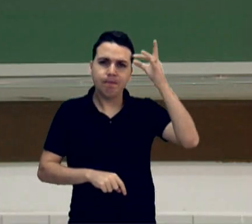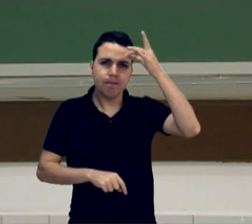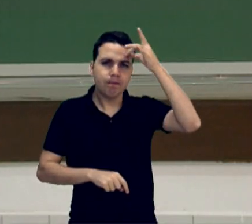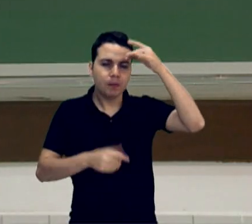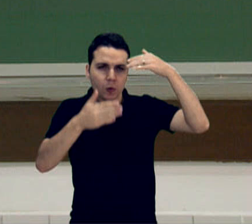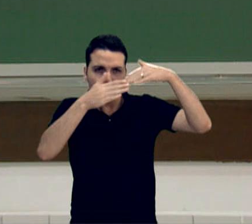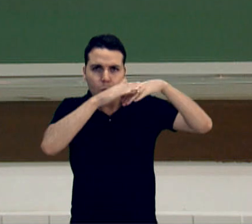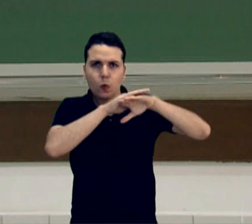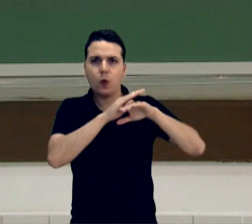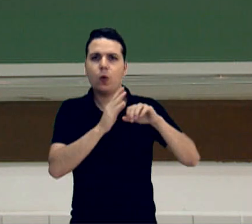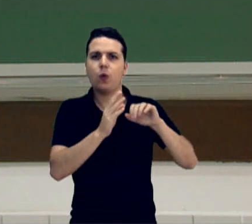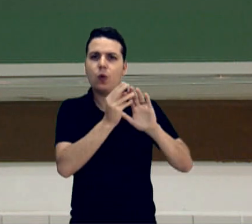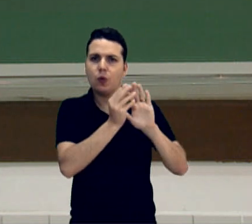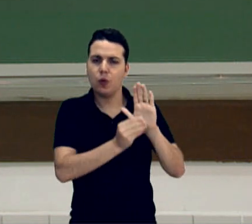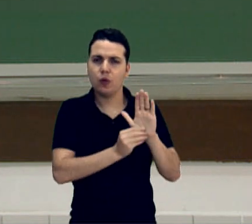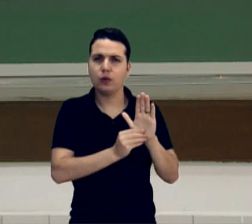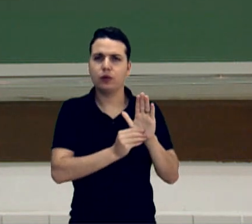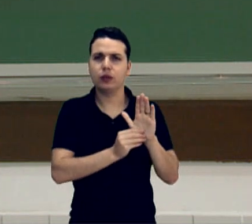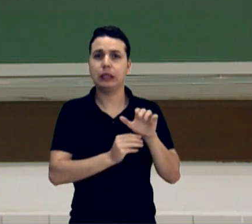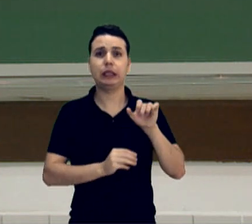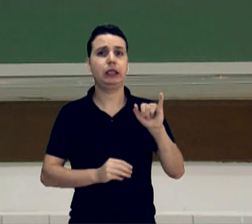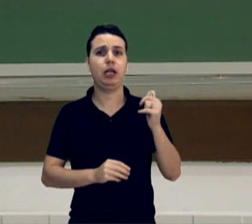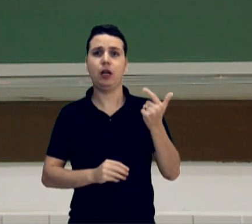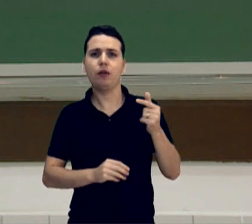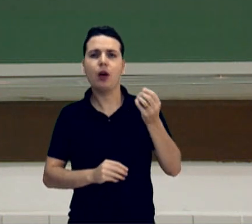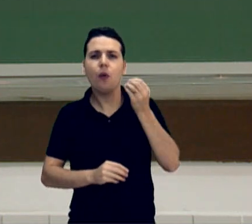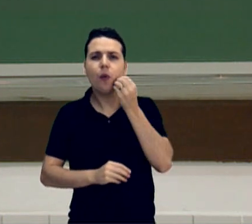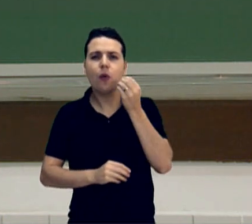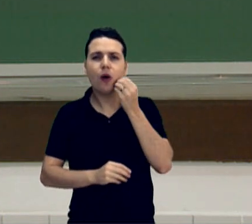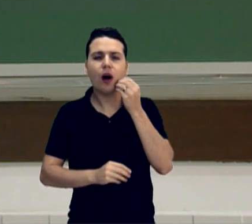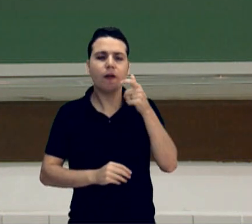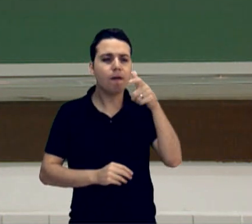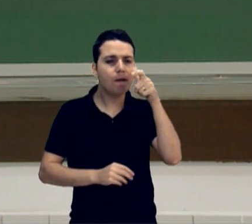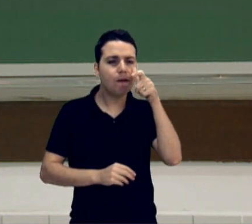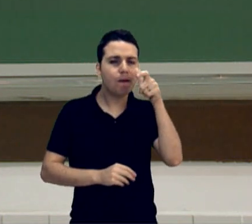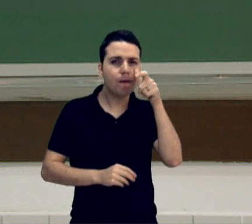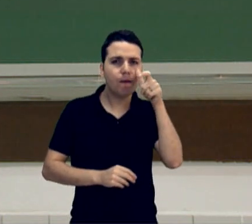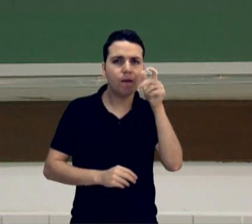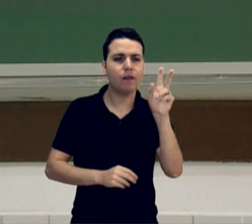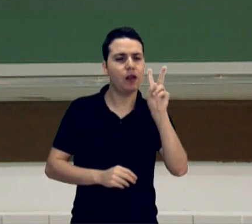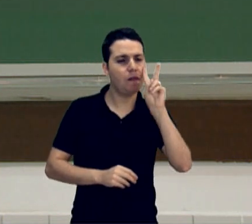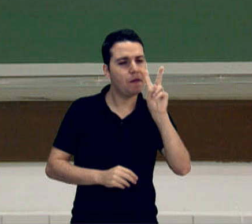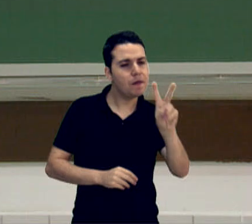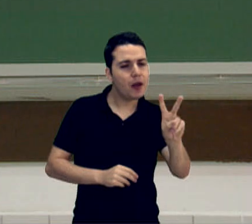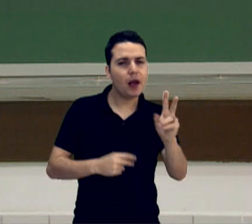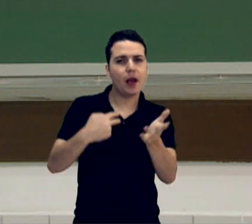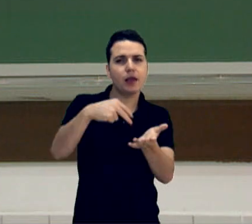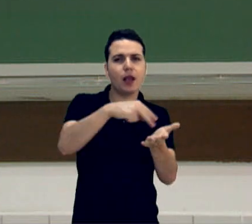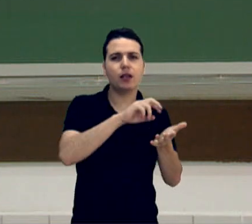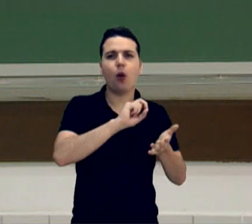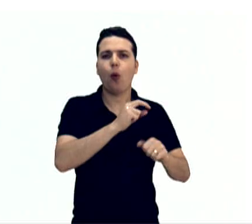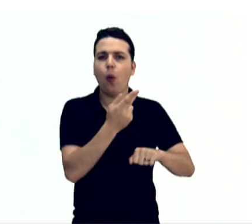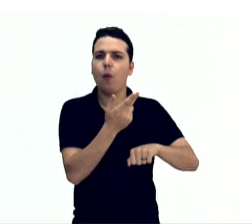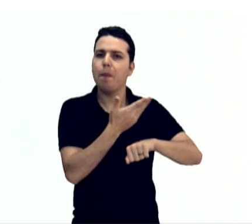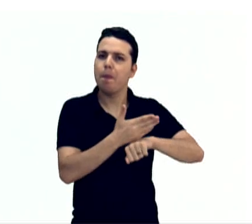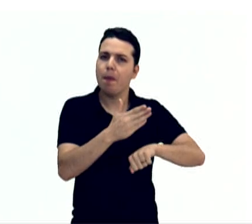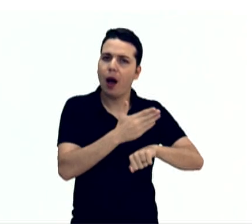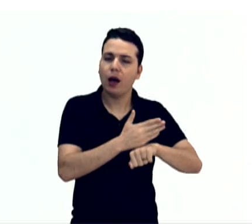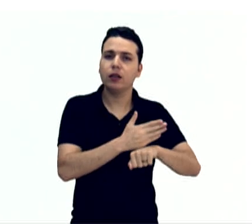vocês, quem nunca teve a oportunidade de ver, de assistir essas danças e praticar, a prof deixou